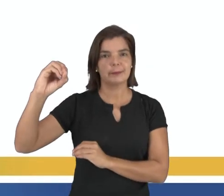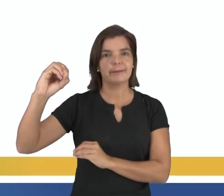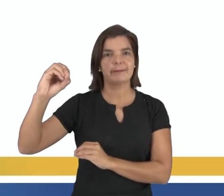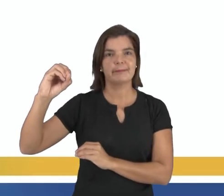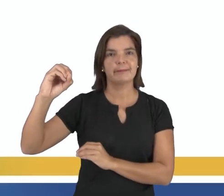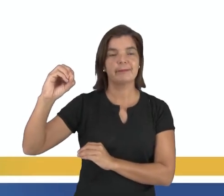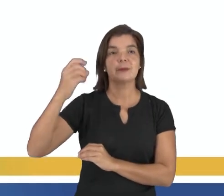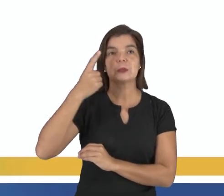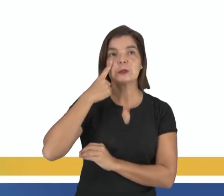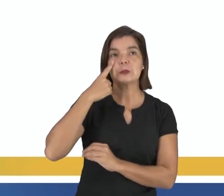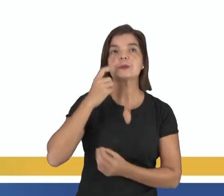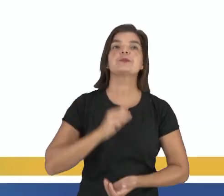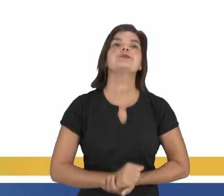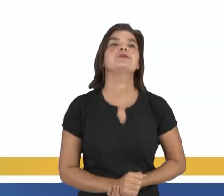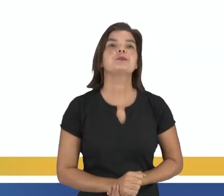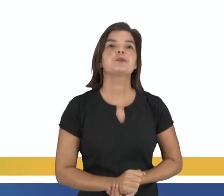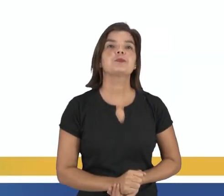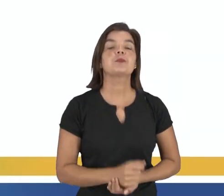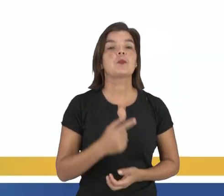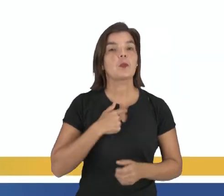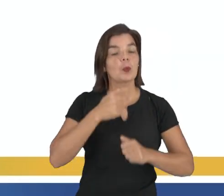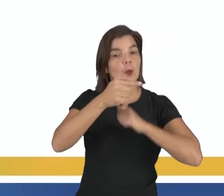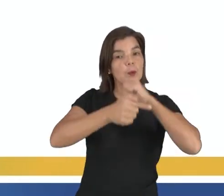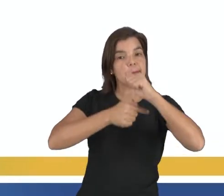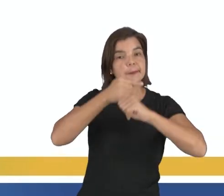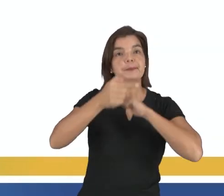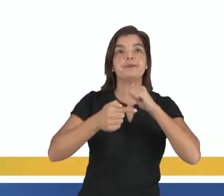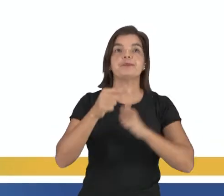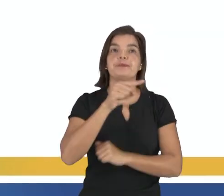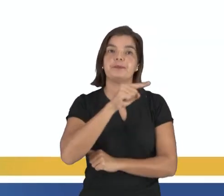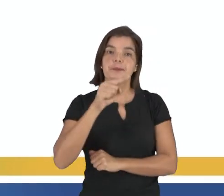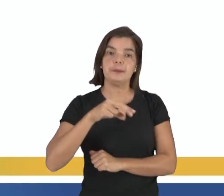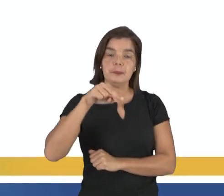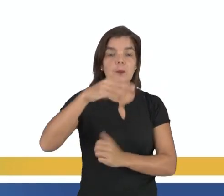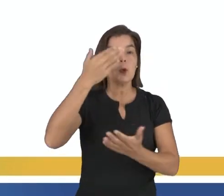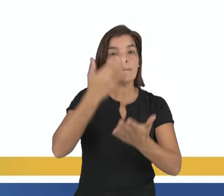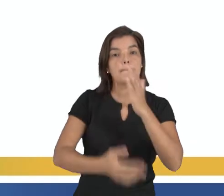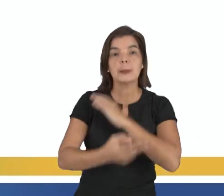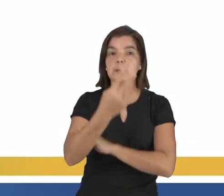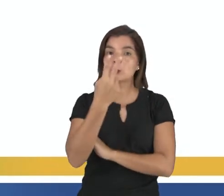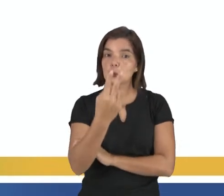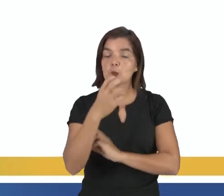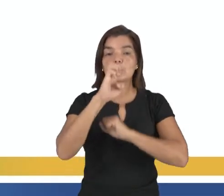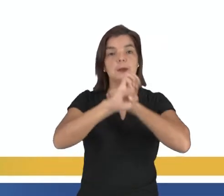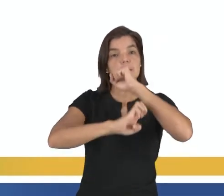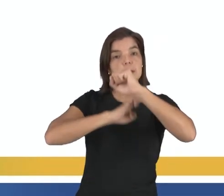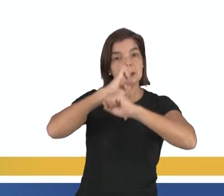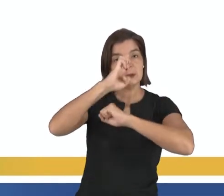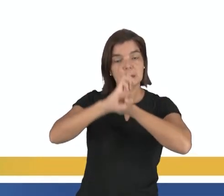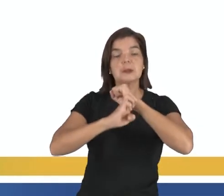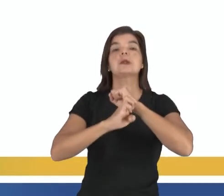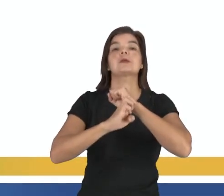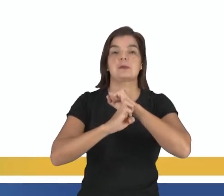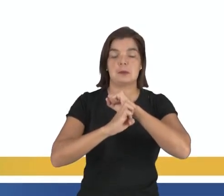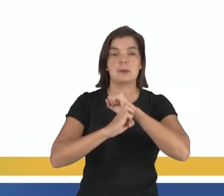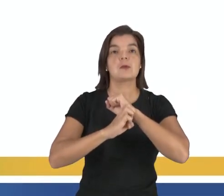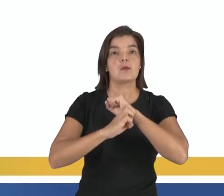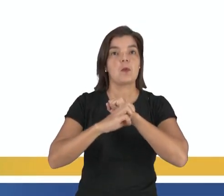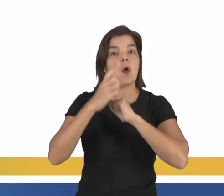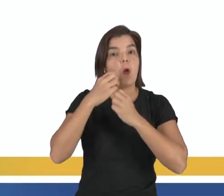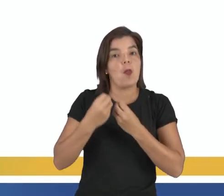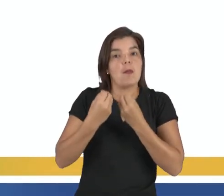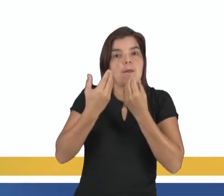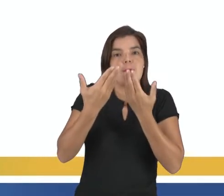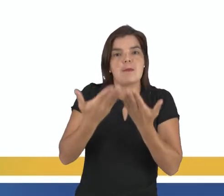0. Então, vamos aqui, ó. O átomo de zinco perdeu 2 elétrons. Então, se ele perde elétrons ou ele